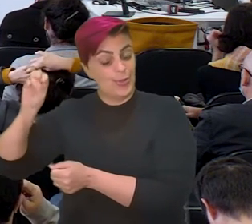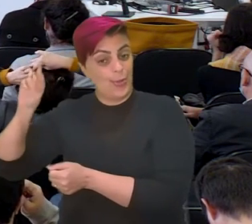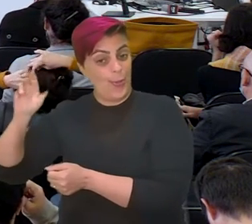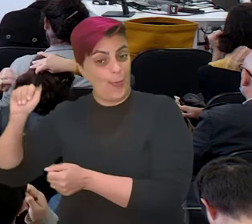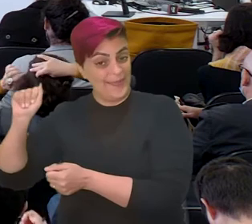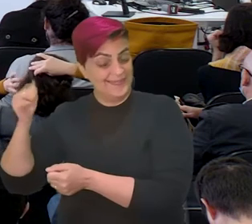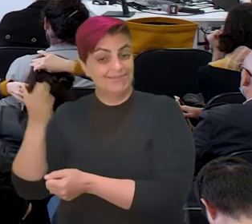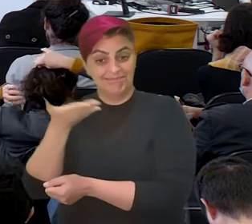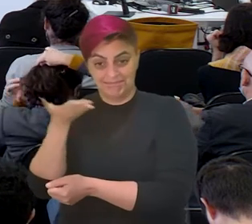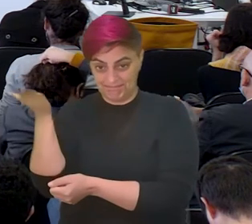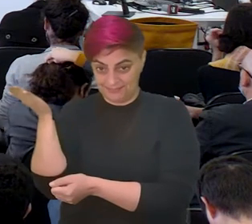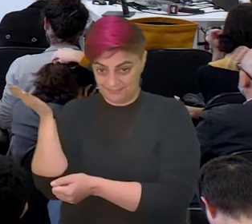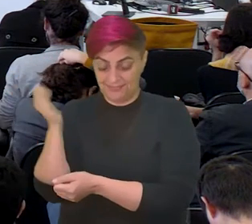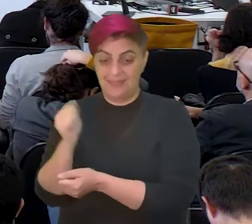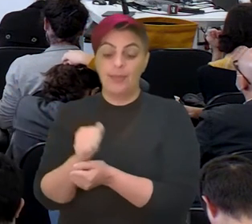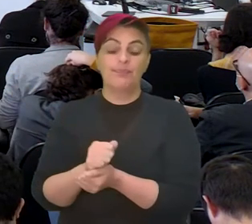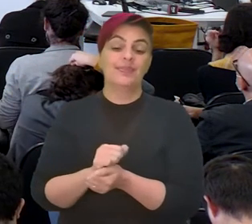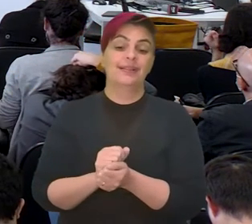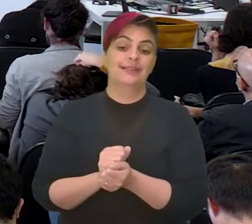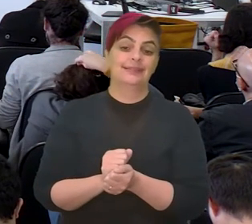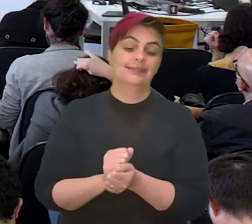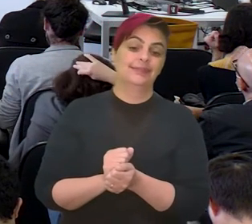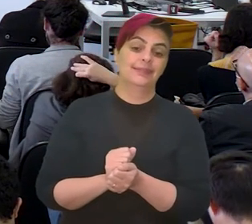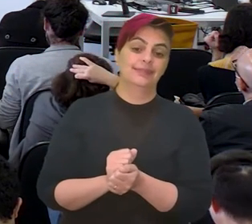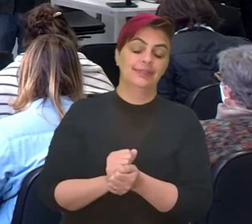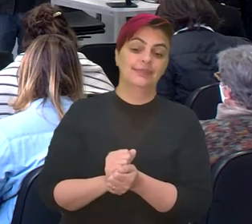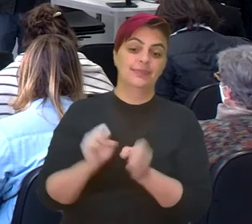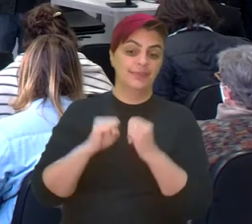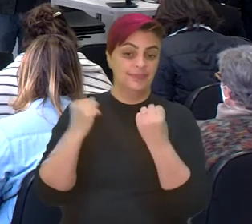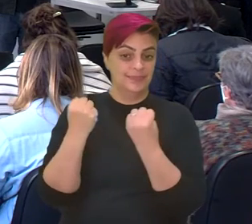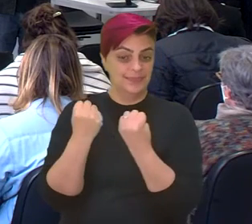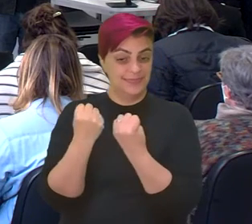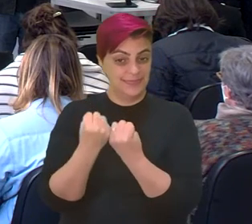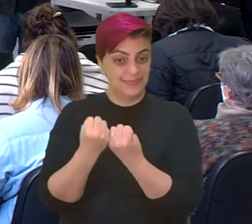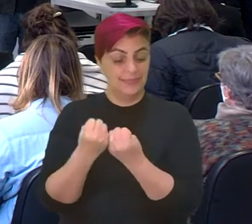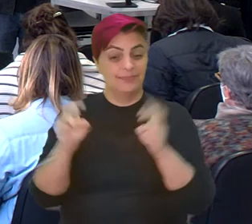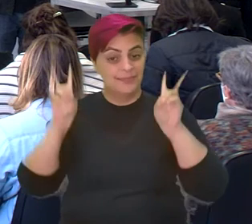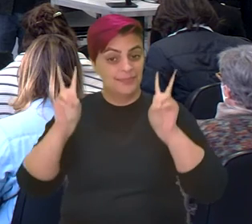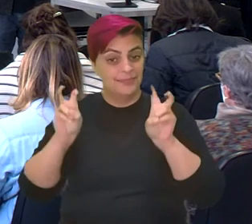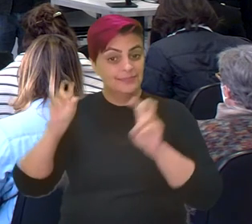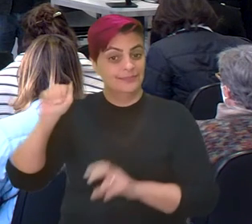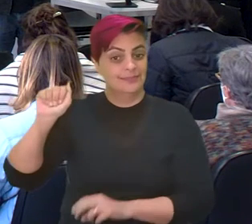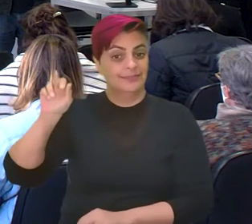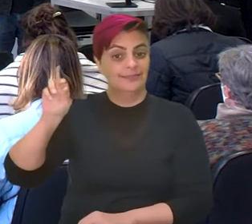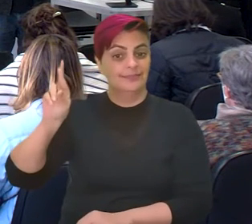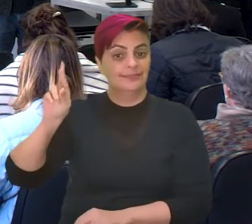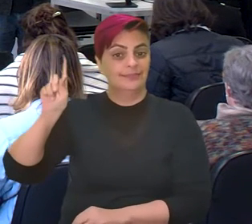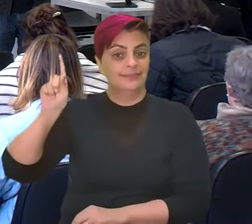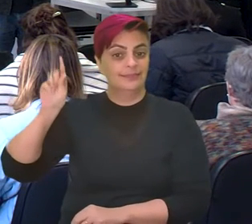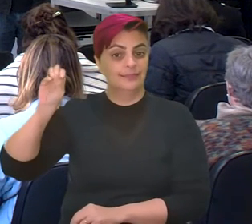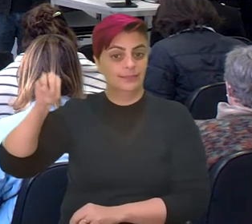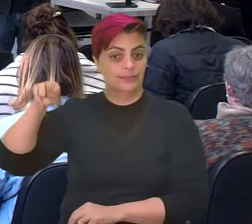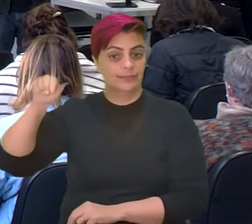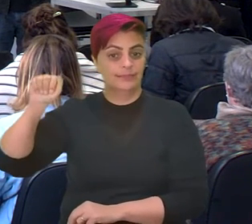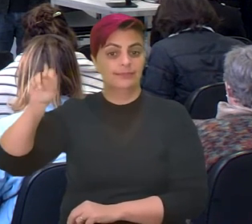e com o Brittney Council o seminário Os Argonautas do Pacífico Ocidental 100 anos. Um marco histórico